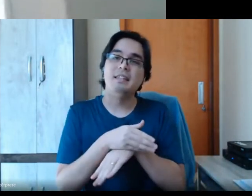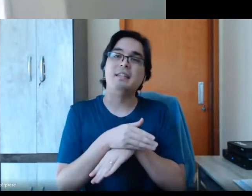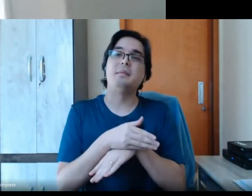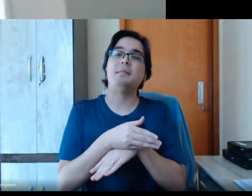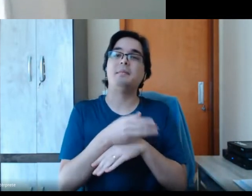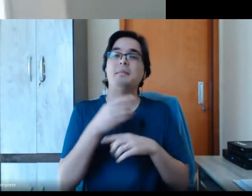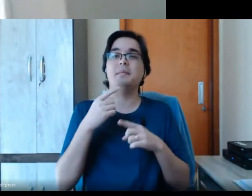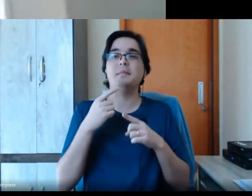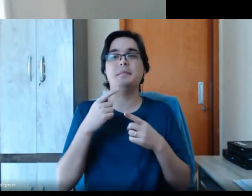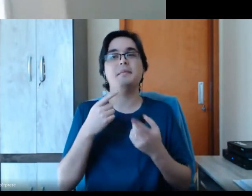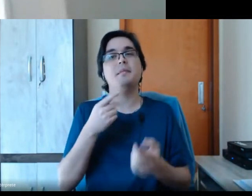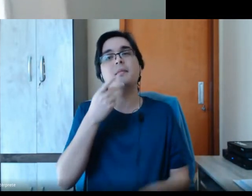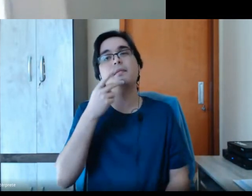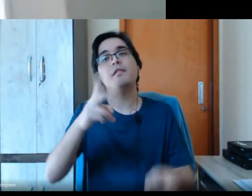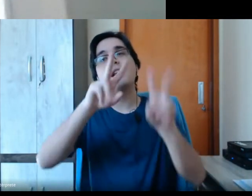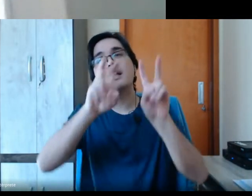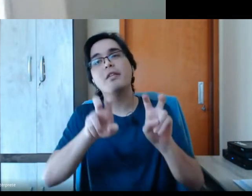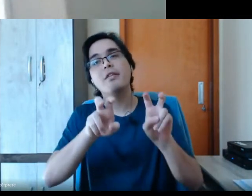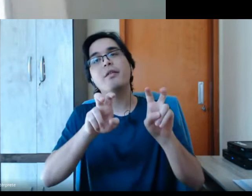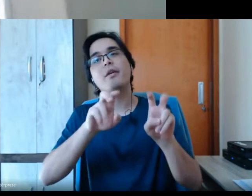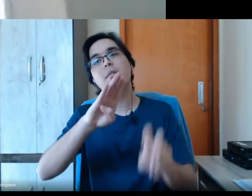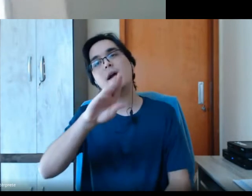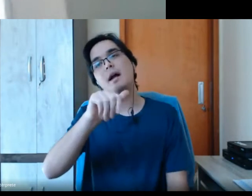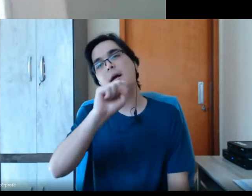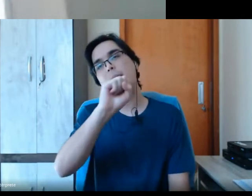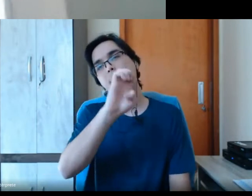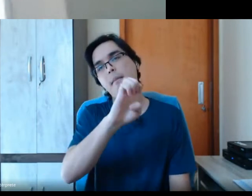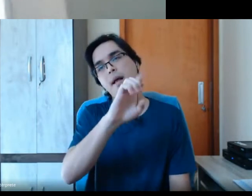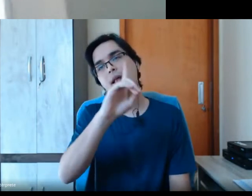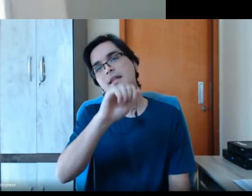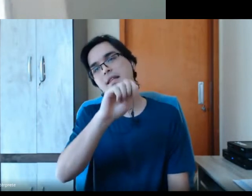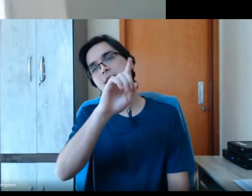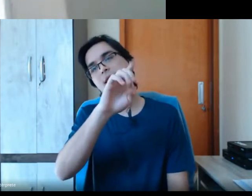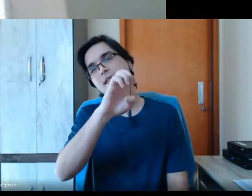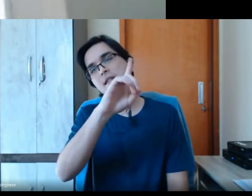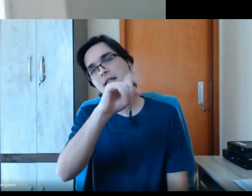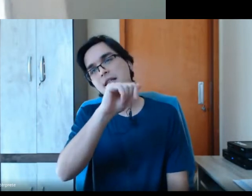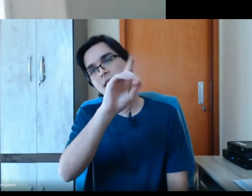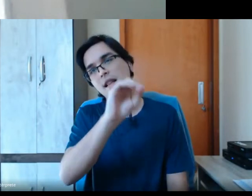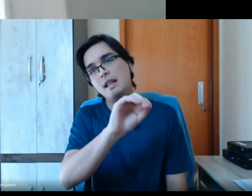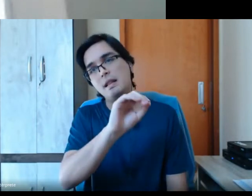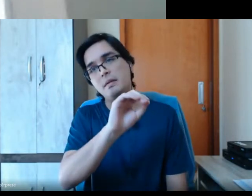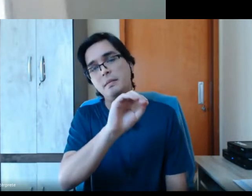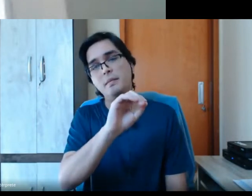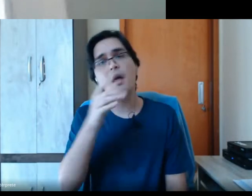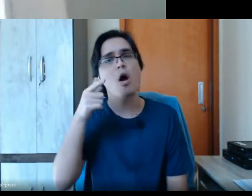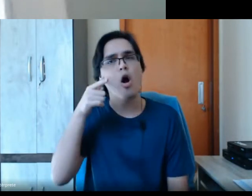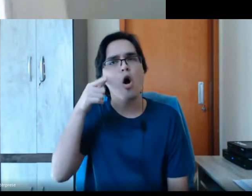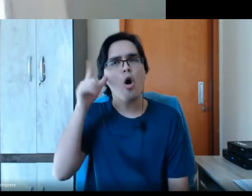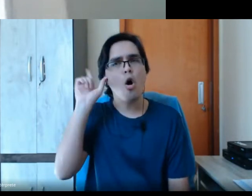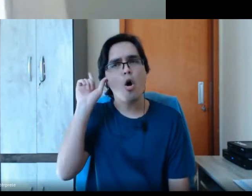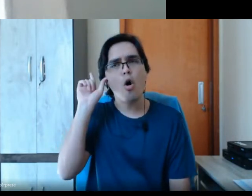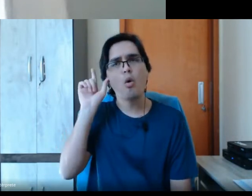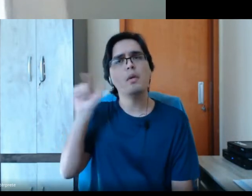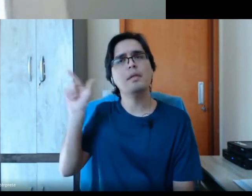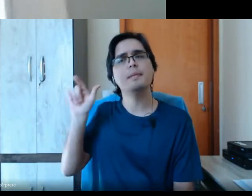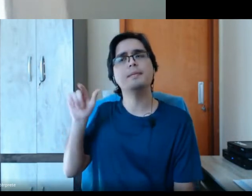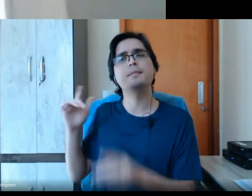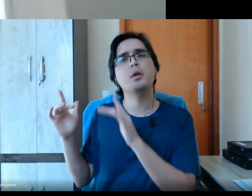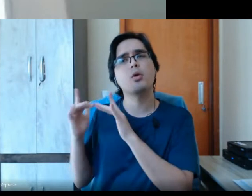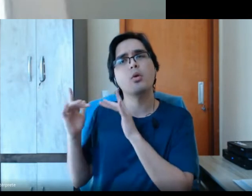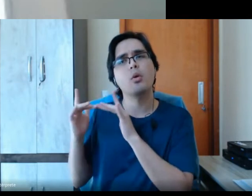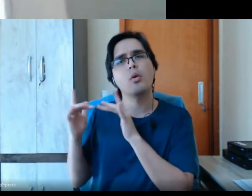dizer quais são as bases que estão sendo adquiridas. É, eu peço que vocês aguardem um minutinho, se vocês